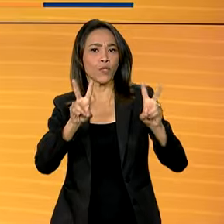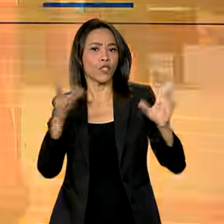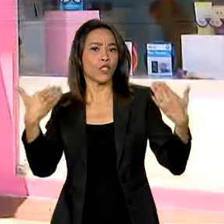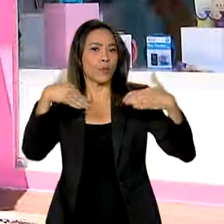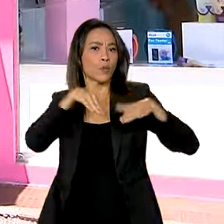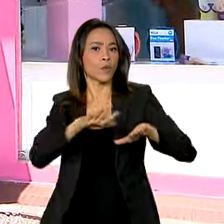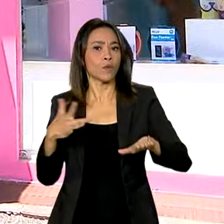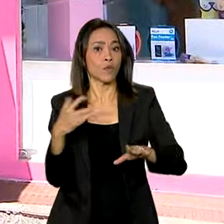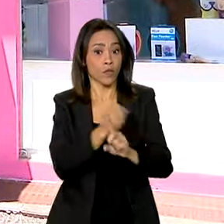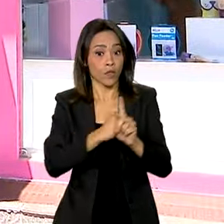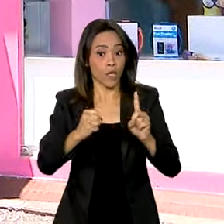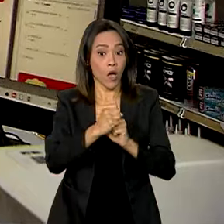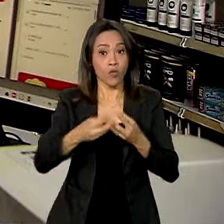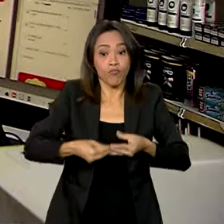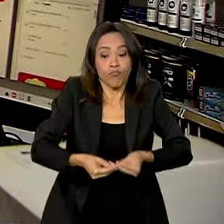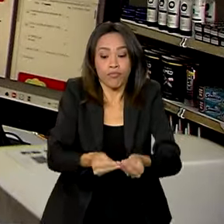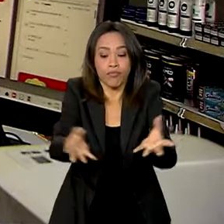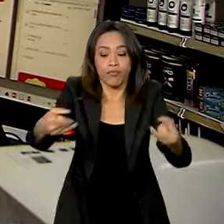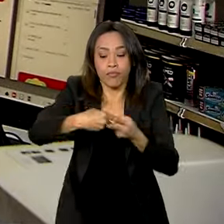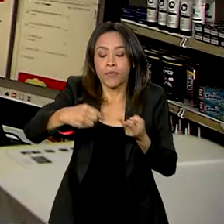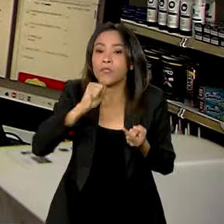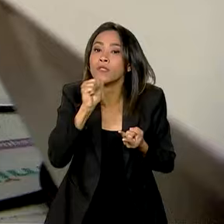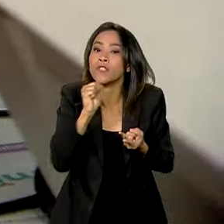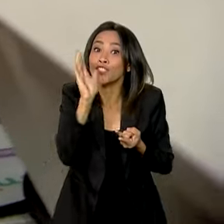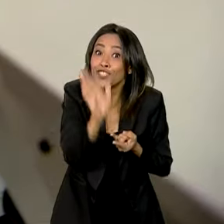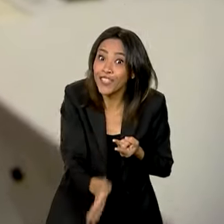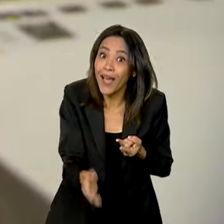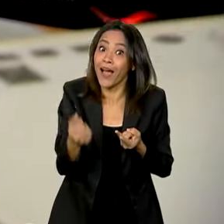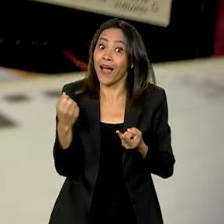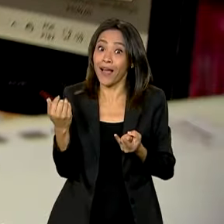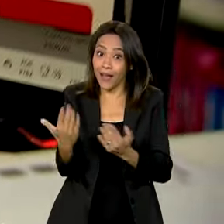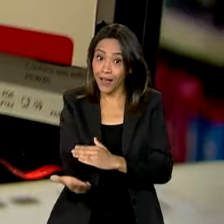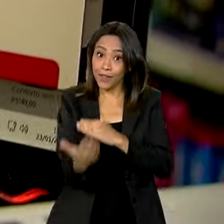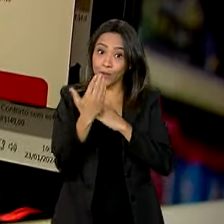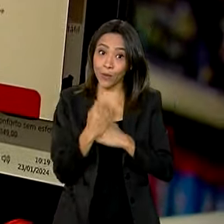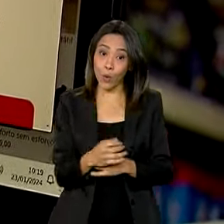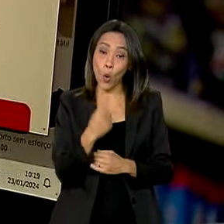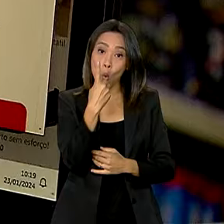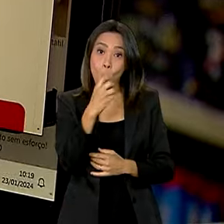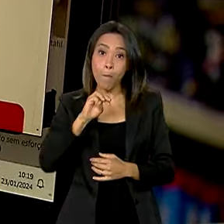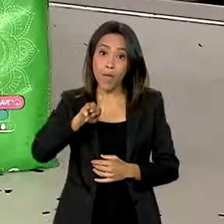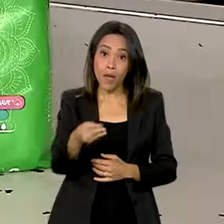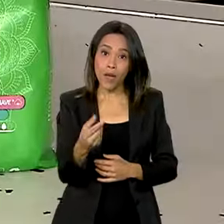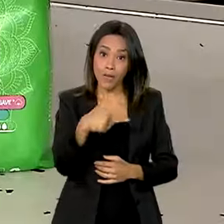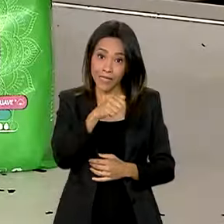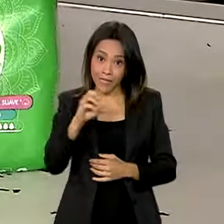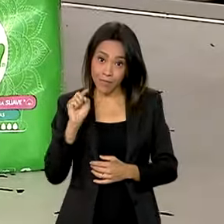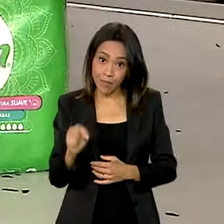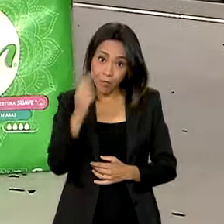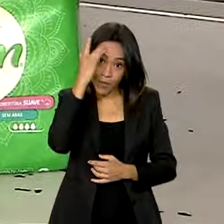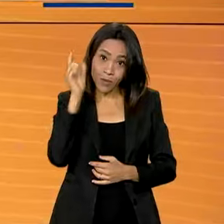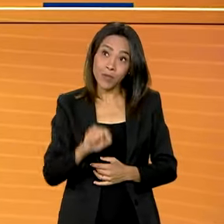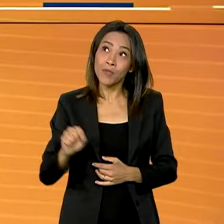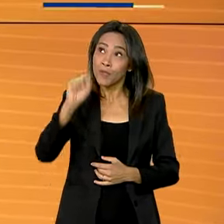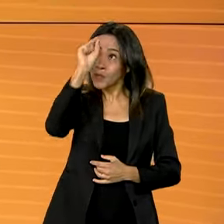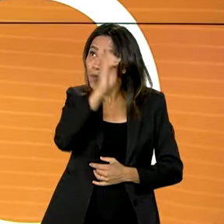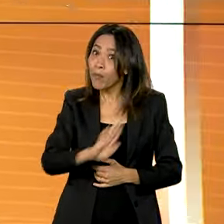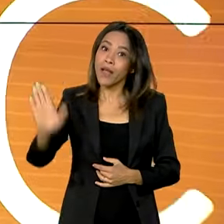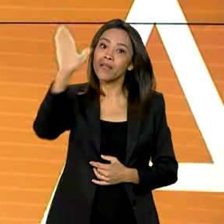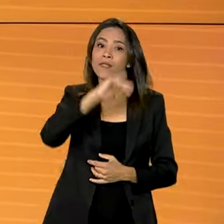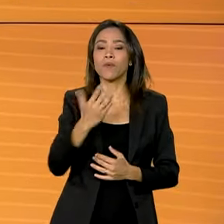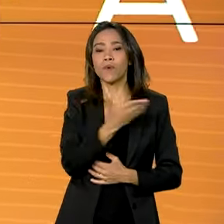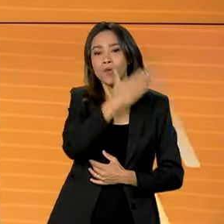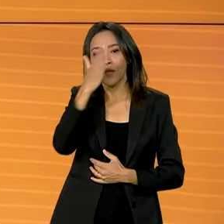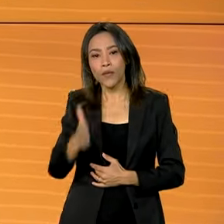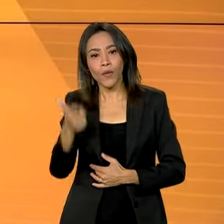programa de distribuição de absorventes, já beneficiou mais de 1.700.000 pessoas em todo o país. E campanha